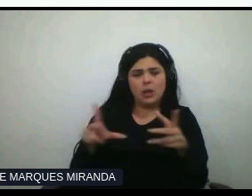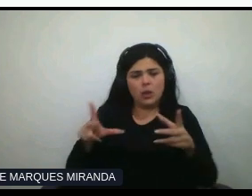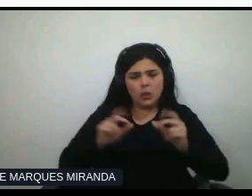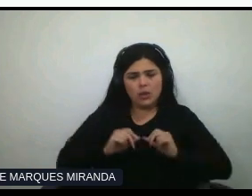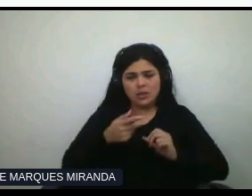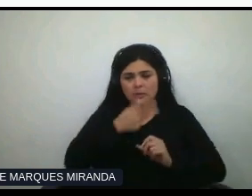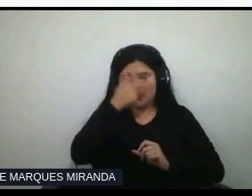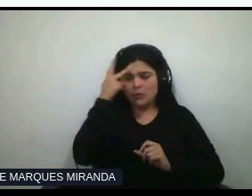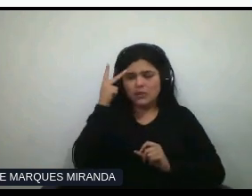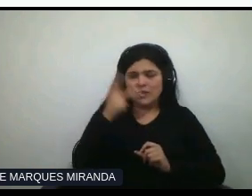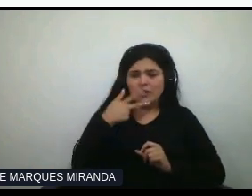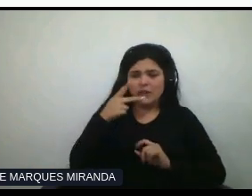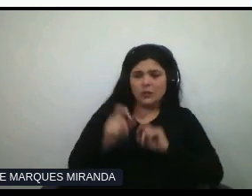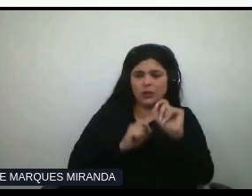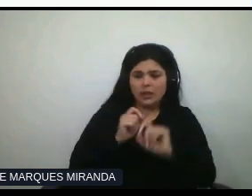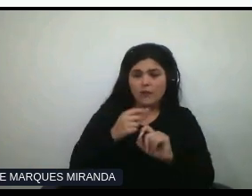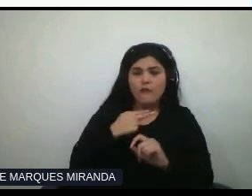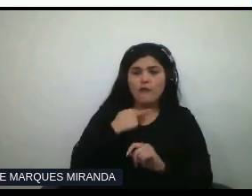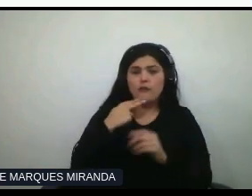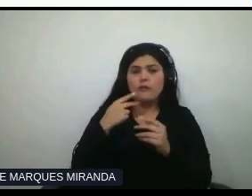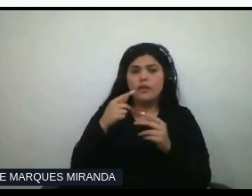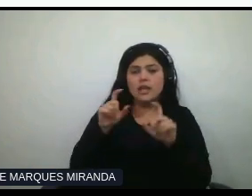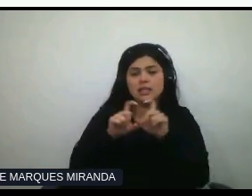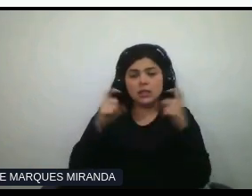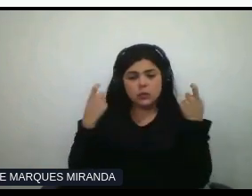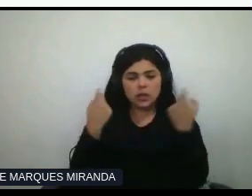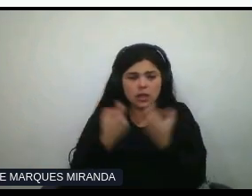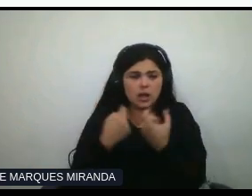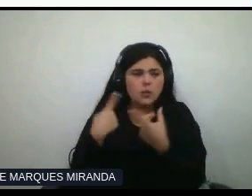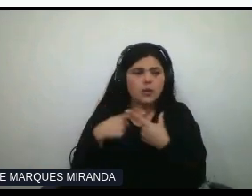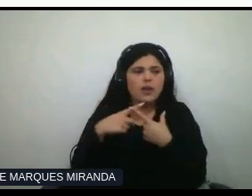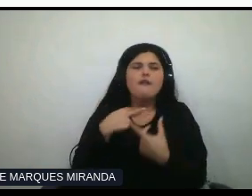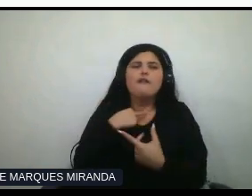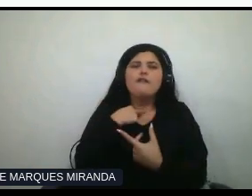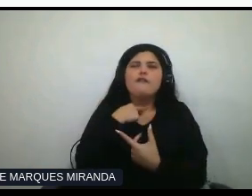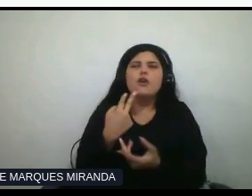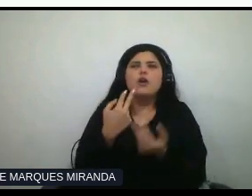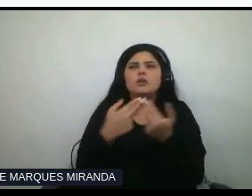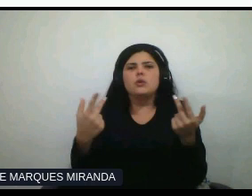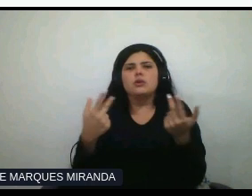está inferindo que a minha sexualidade, ou porque eu tenho uma voz, ou porque eu